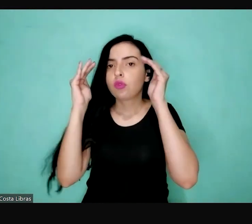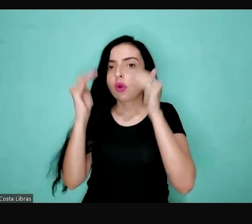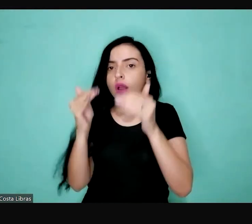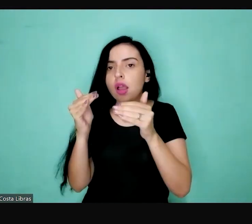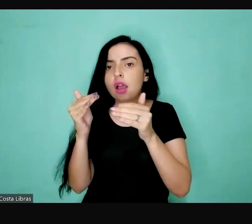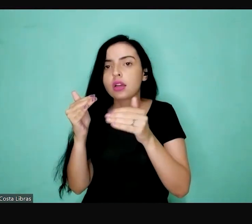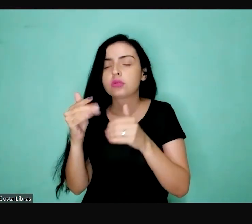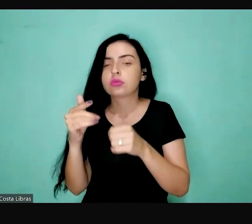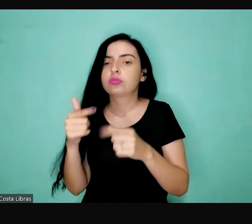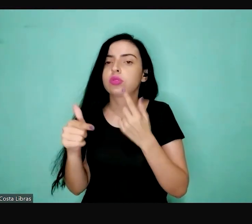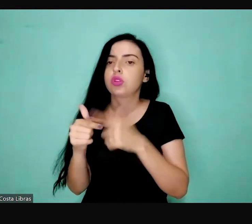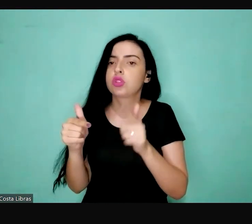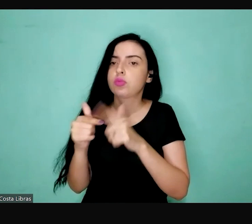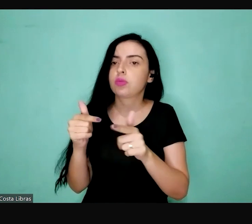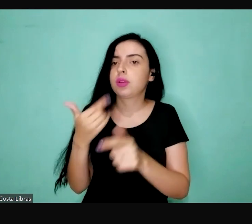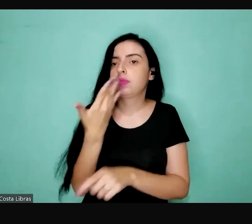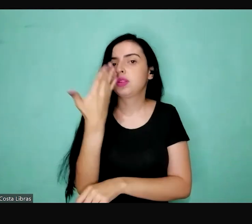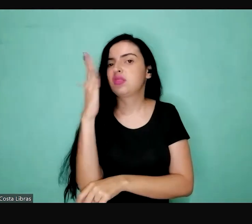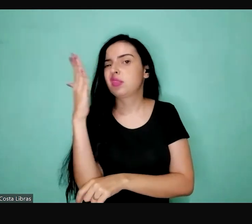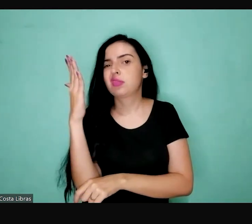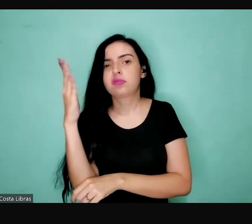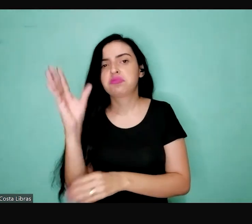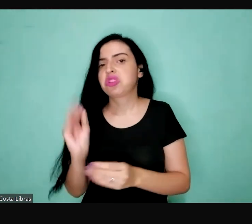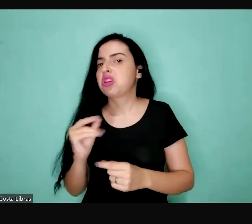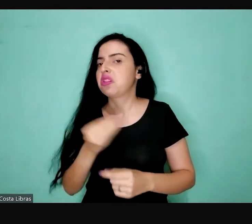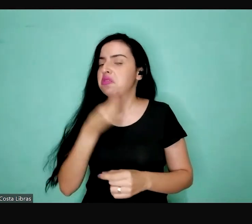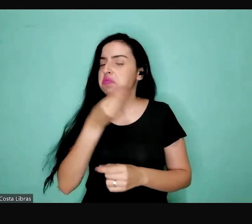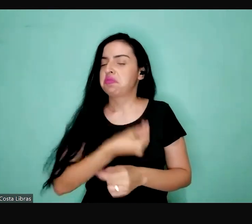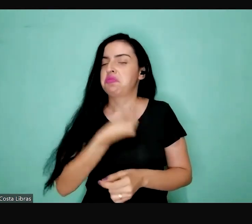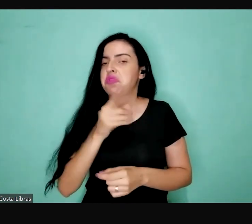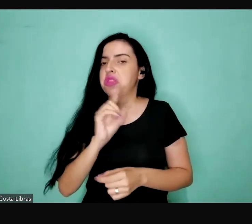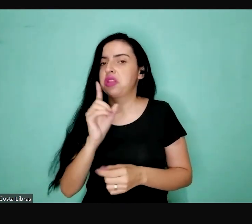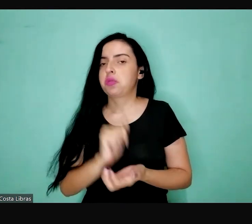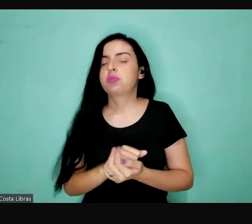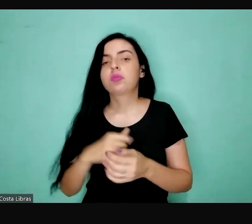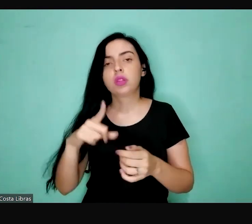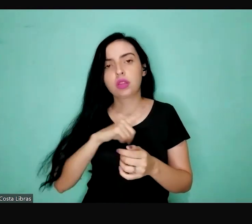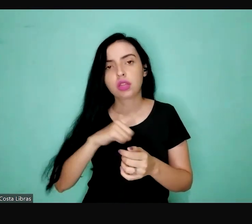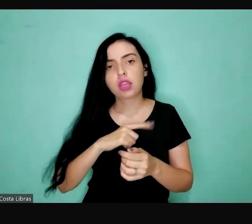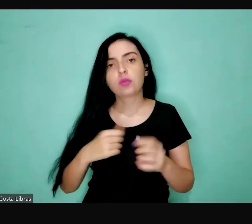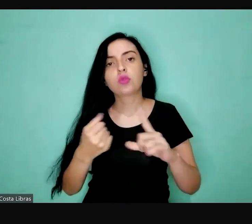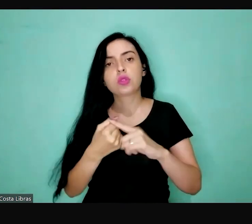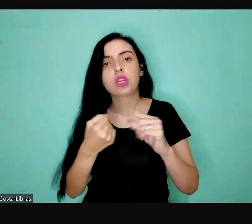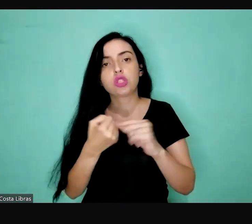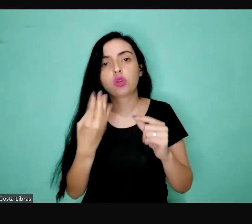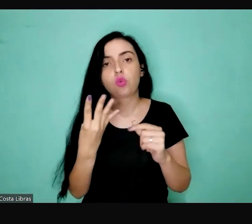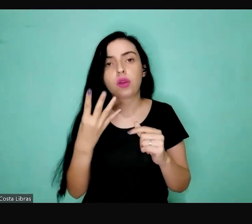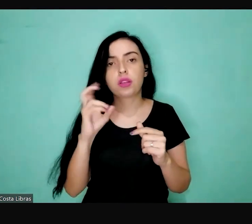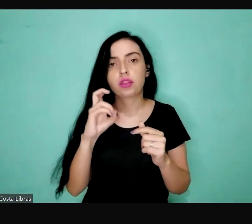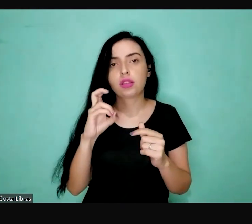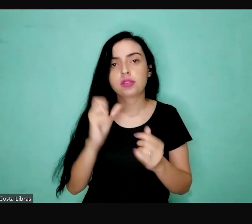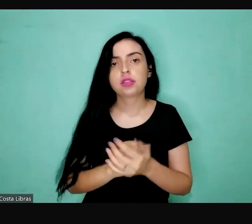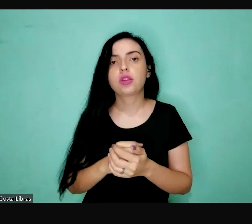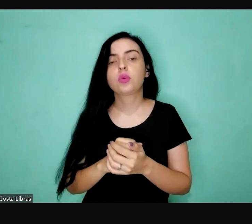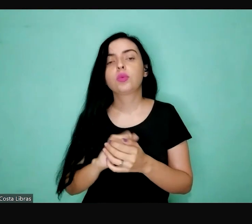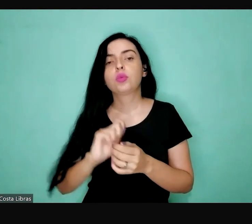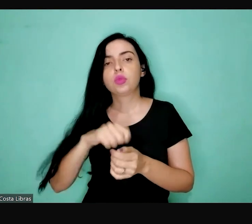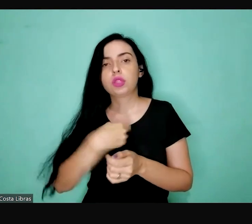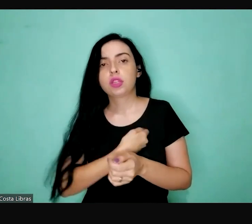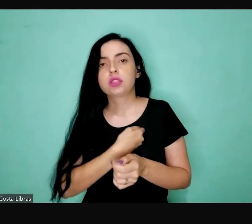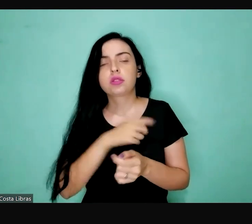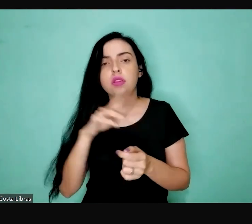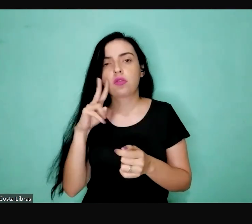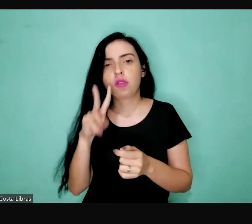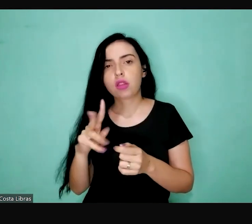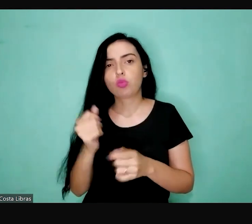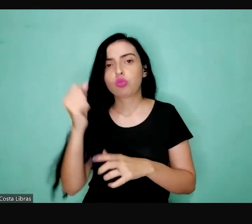problemas ambientais não eram tão presentes. Temos o artigo 45 na Espanha, que prevê um